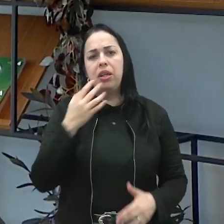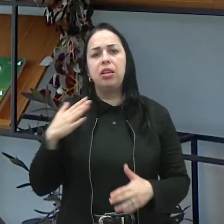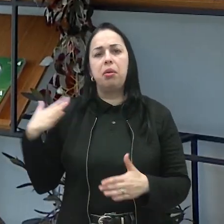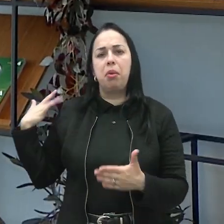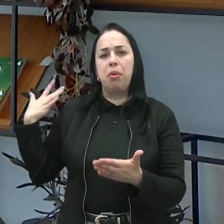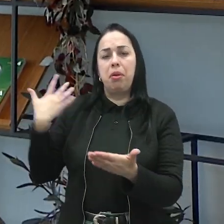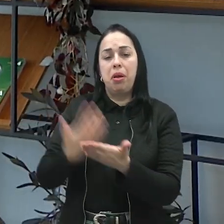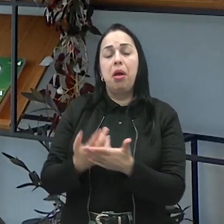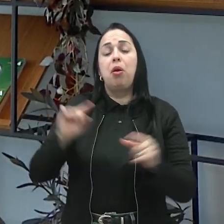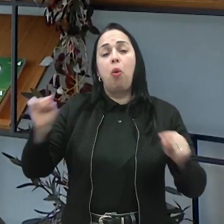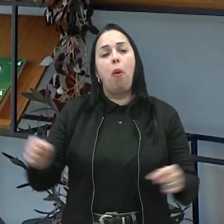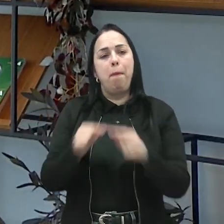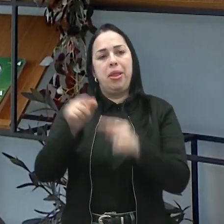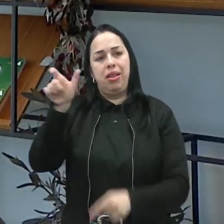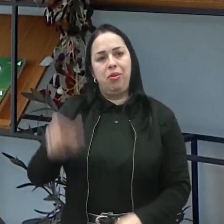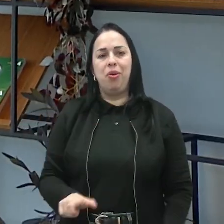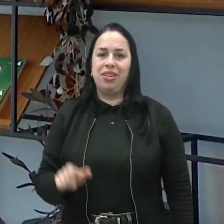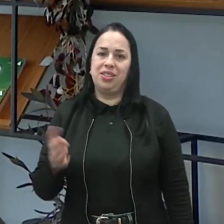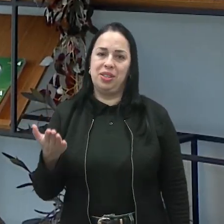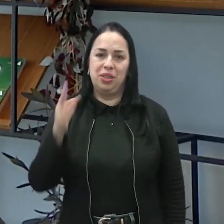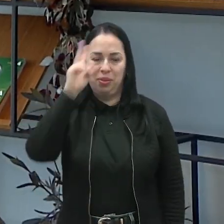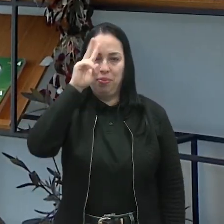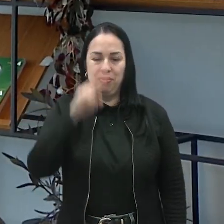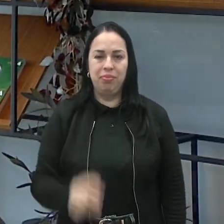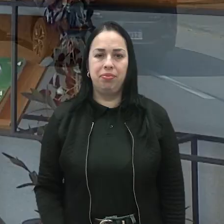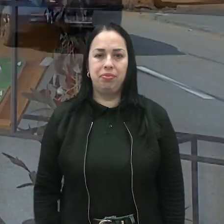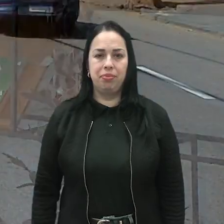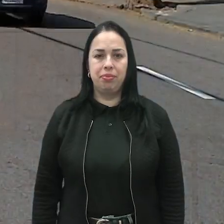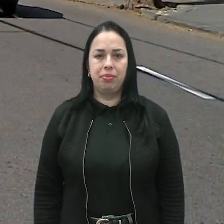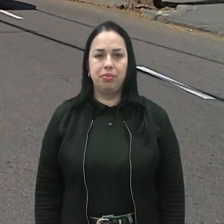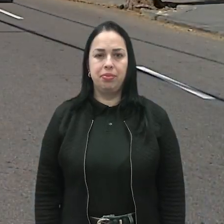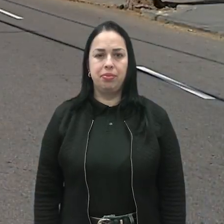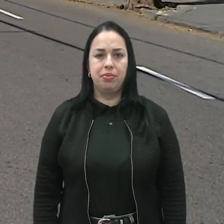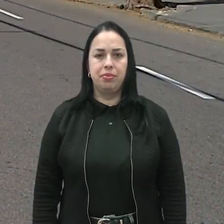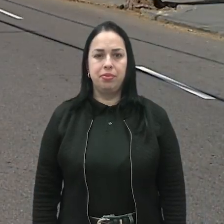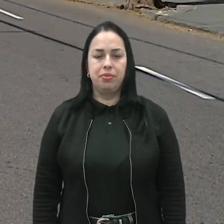enfim, eu acho que tudo isso é uma construção ligada à história do Barão do Rio Branco.